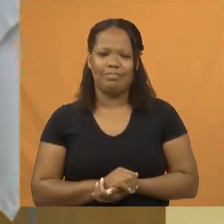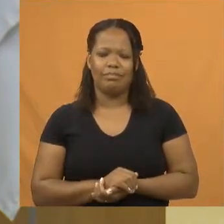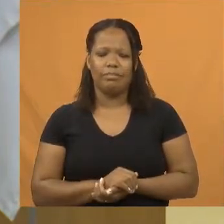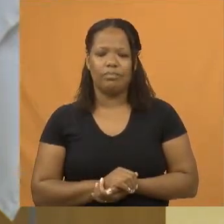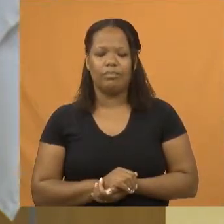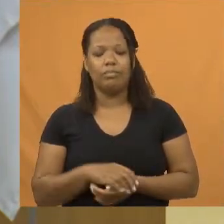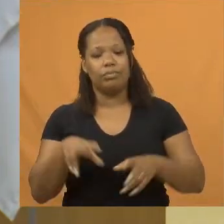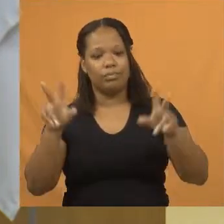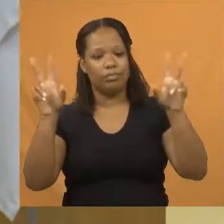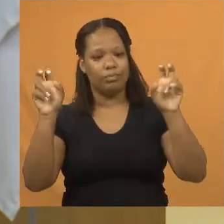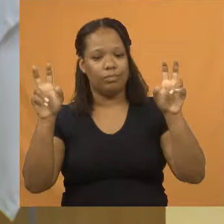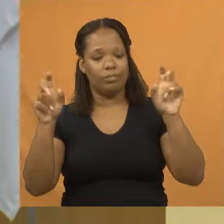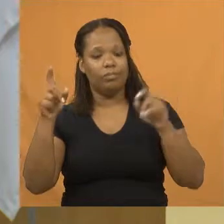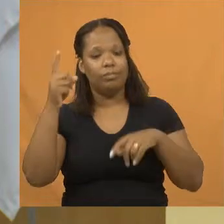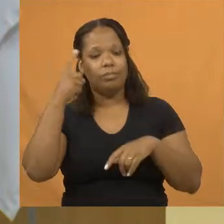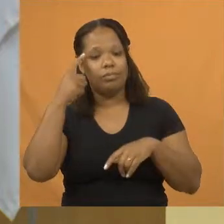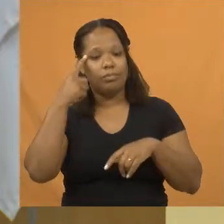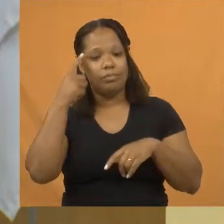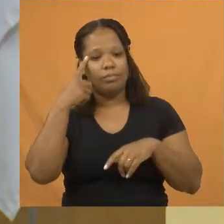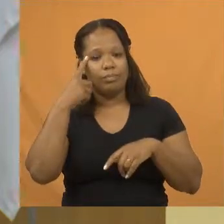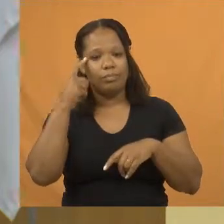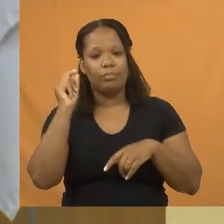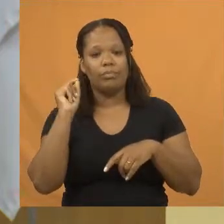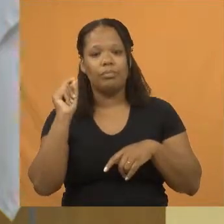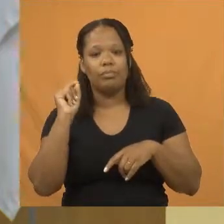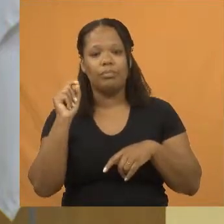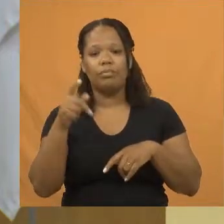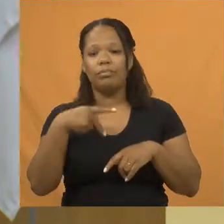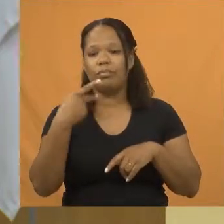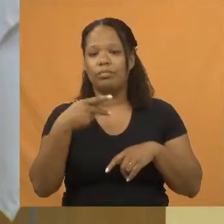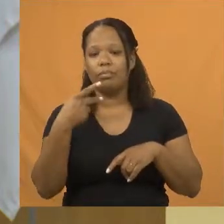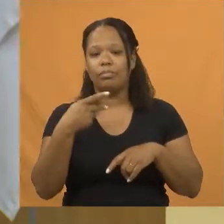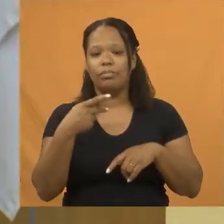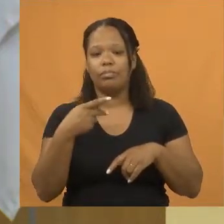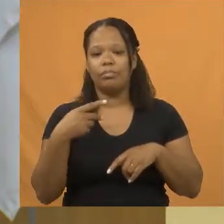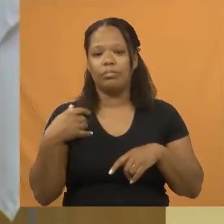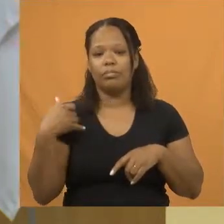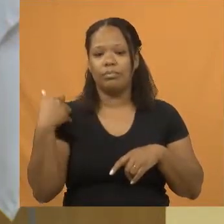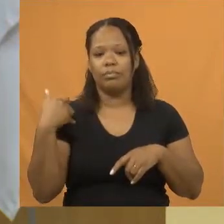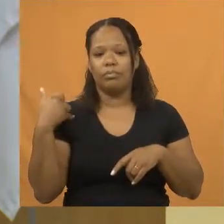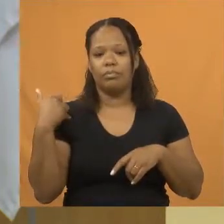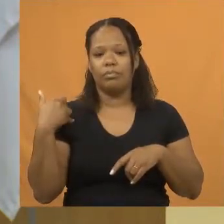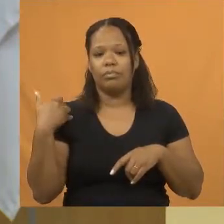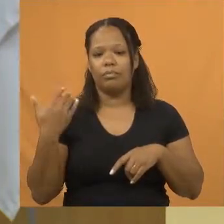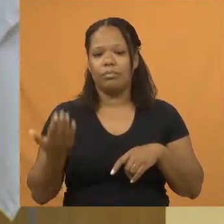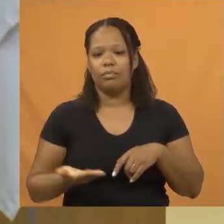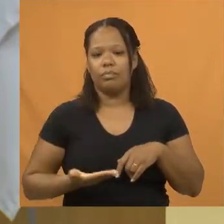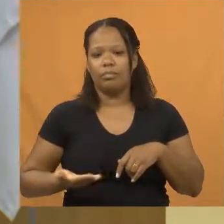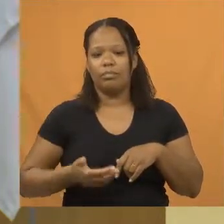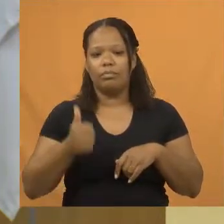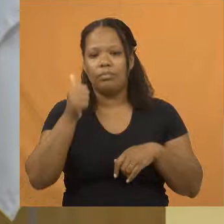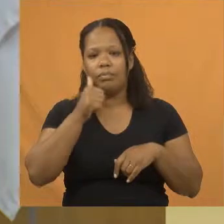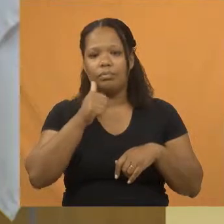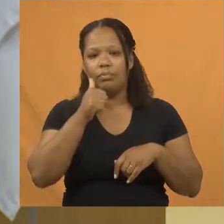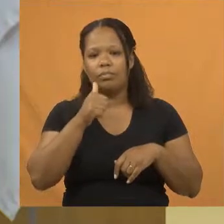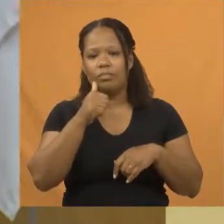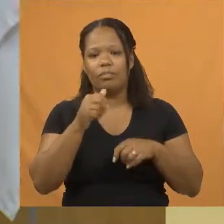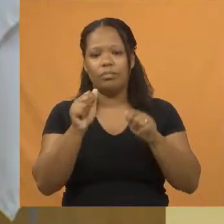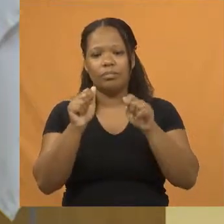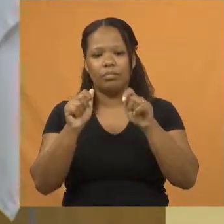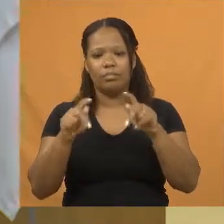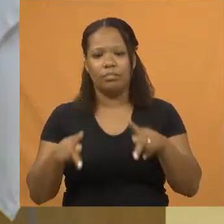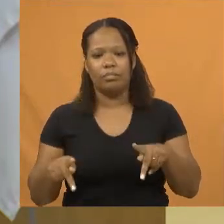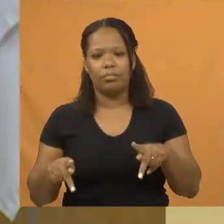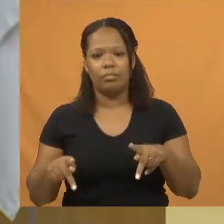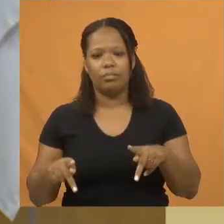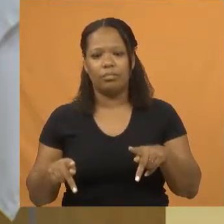outra questão também que deve ser levantada é que quando eu falo em idade mínima, é que as mulheres só se